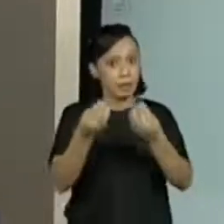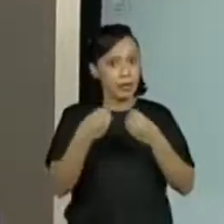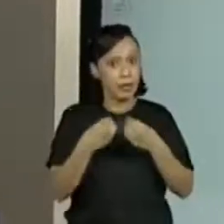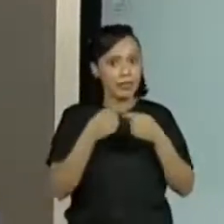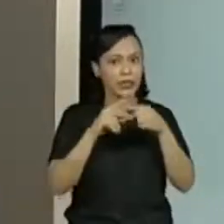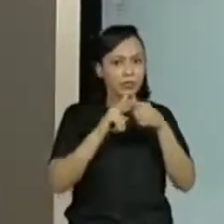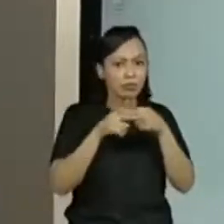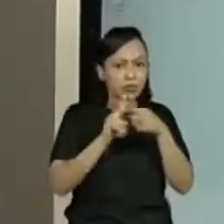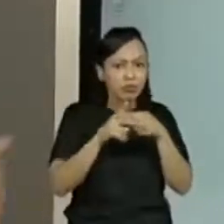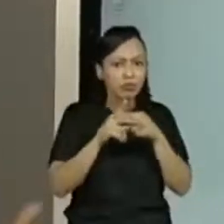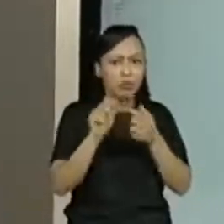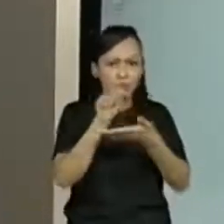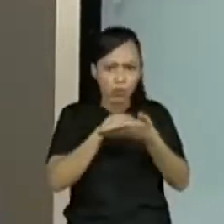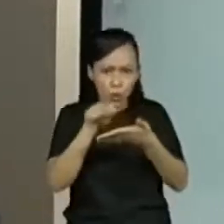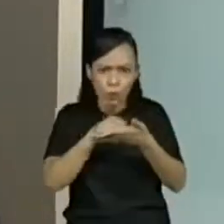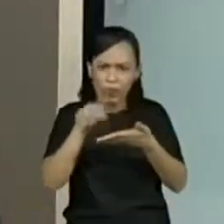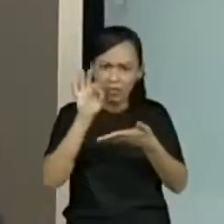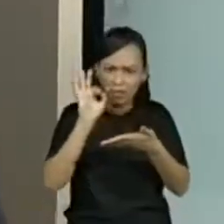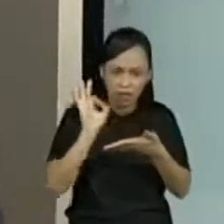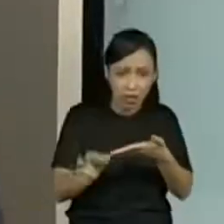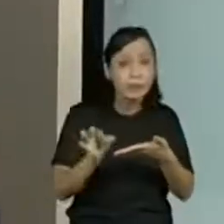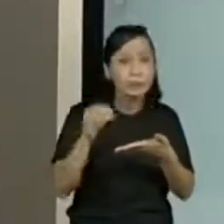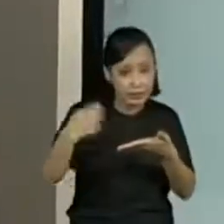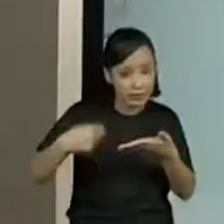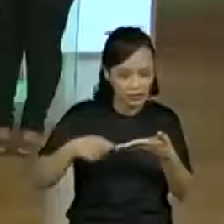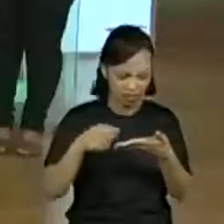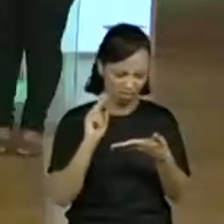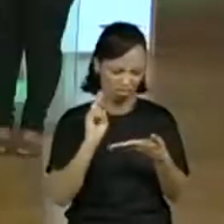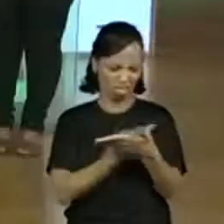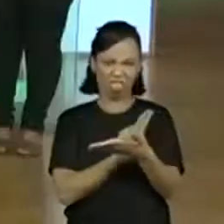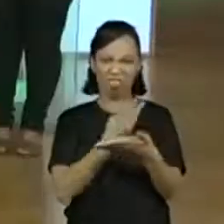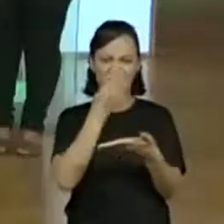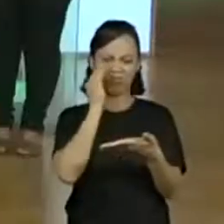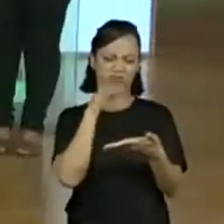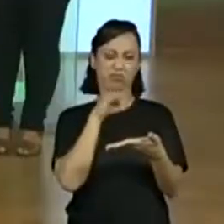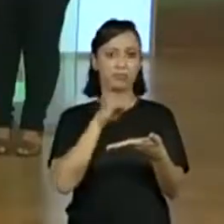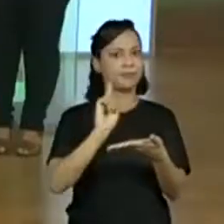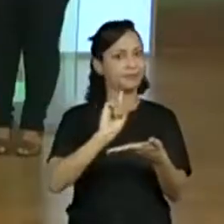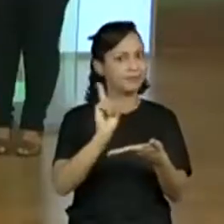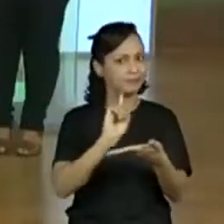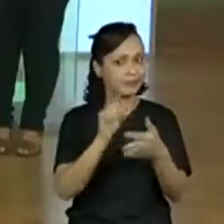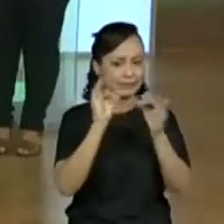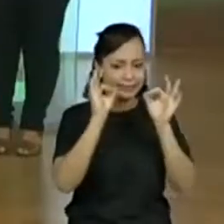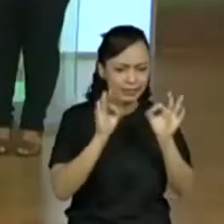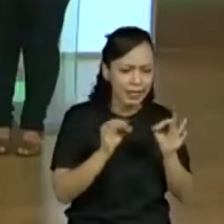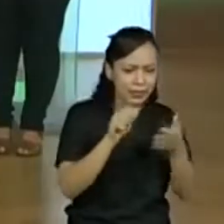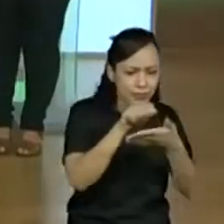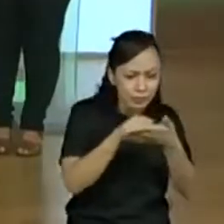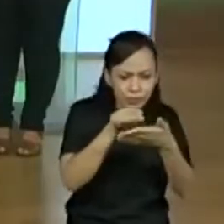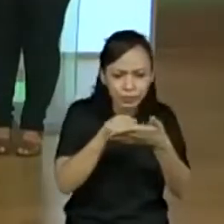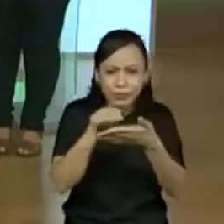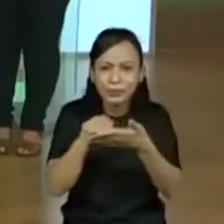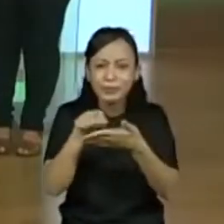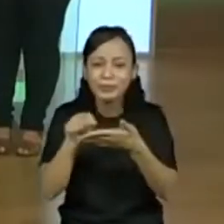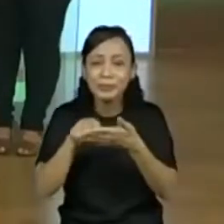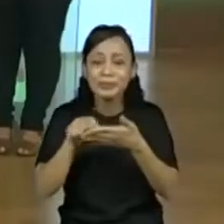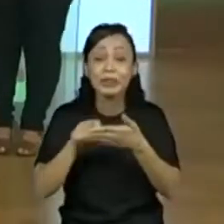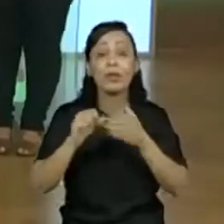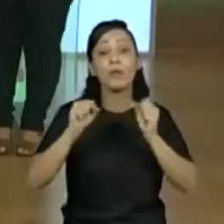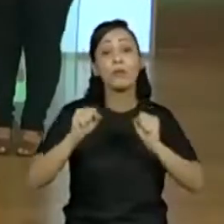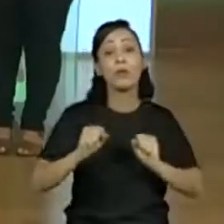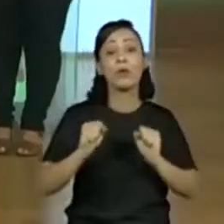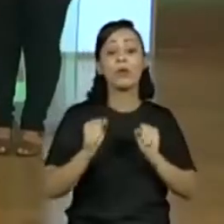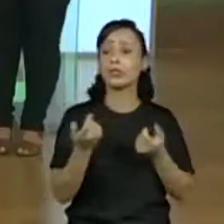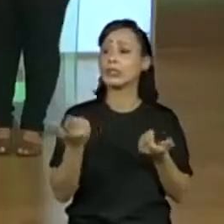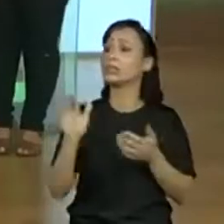tem que apresentar bem bonitinho para que as pessoas entendem só tiver dúvida como esses colegas aqui que estão escrevendo desta maneira procura ajuda do adulto